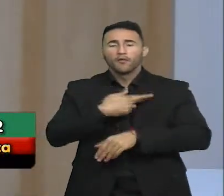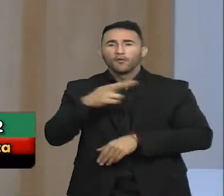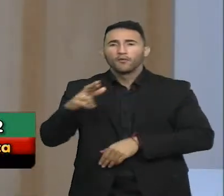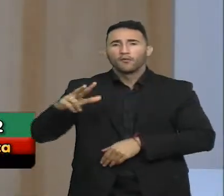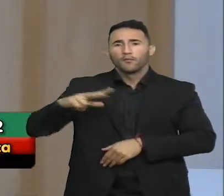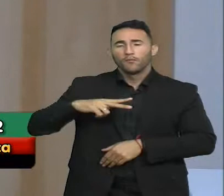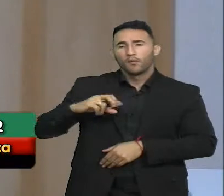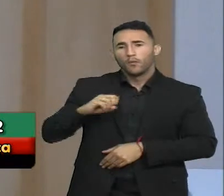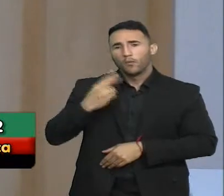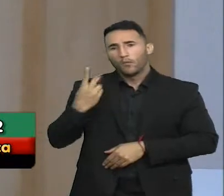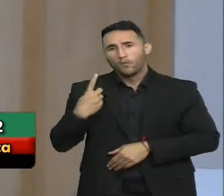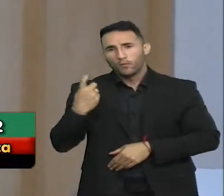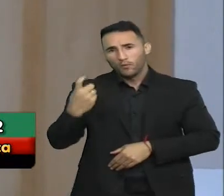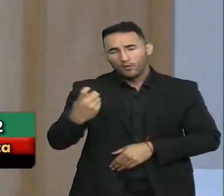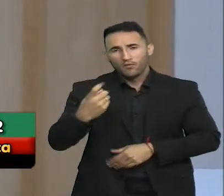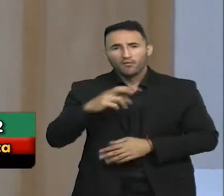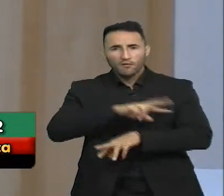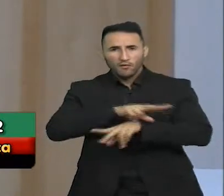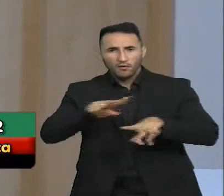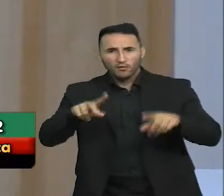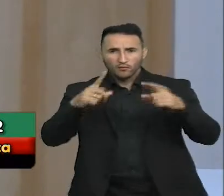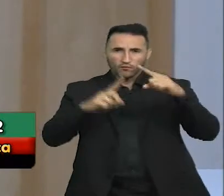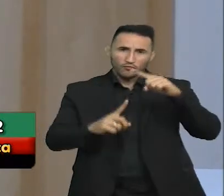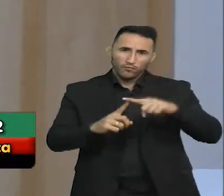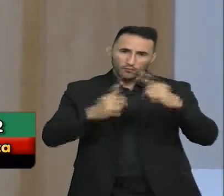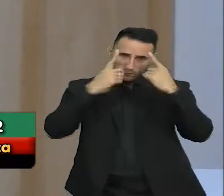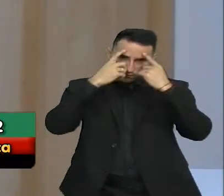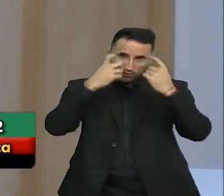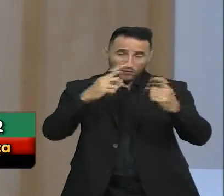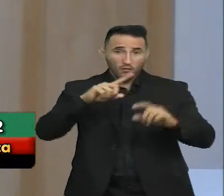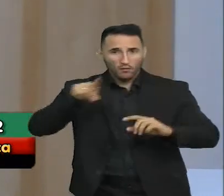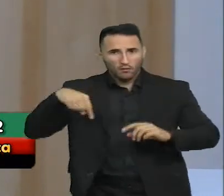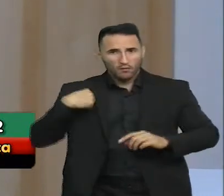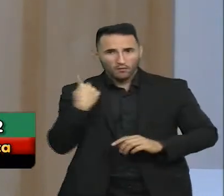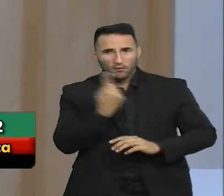formas variadas de violência. Denunciamos o aumento